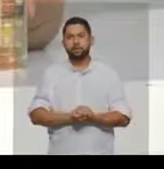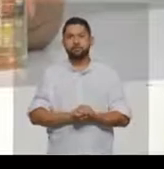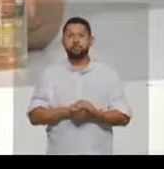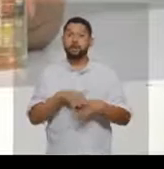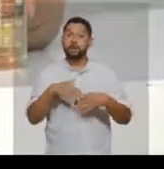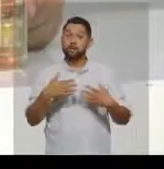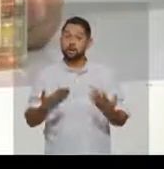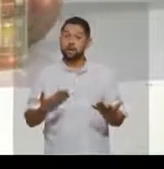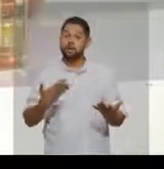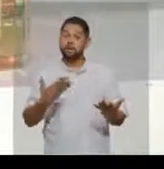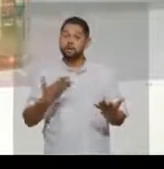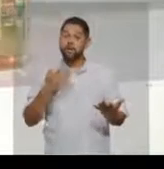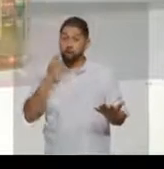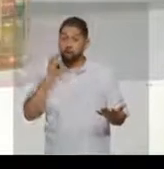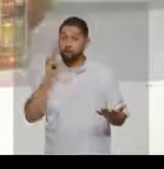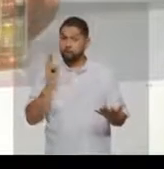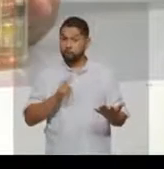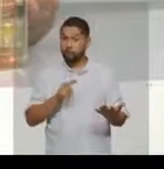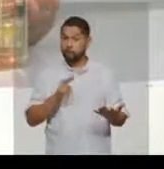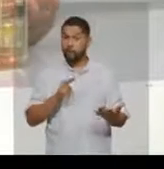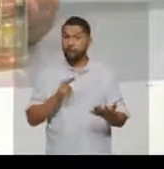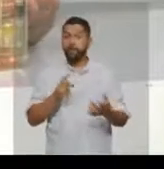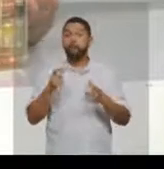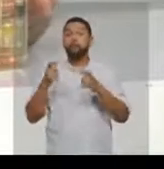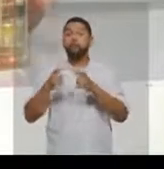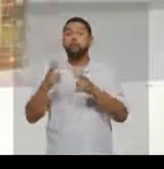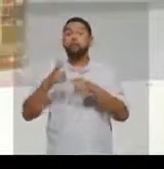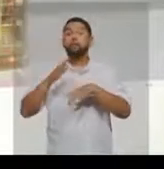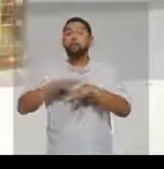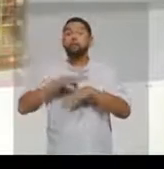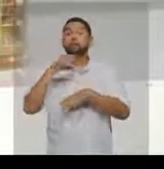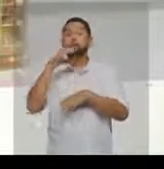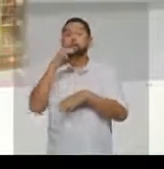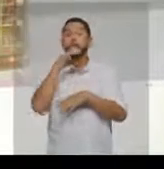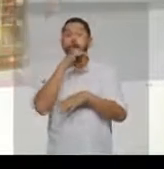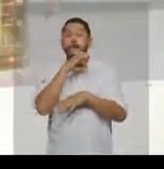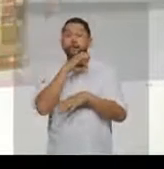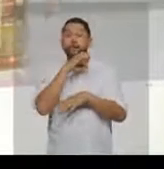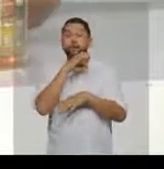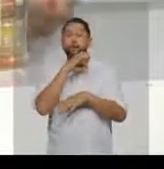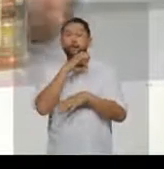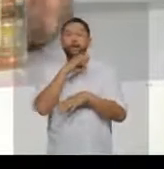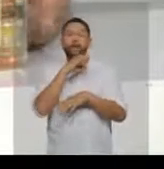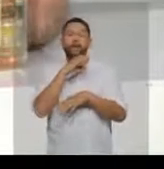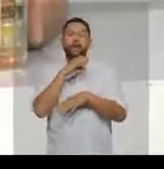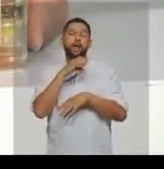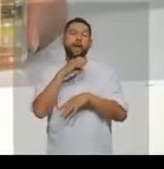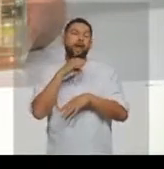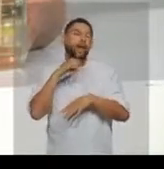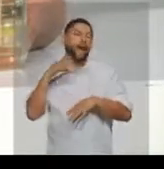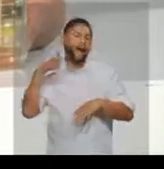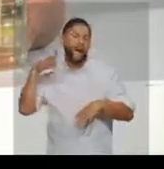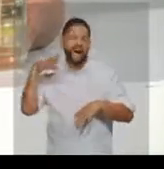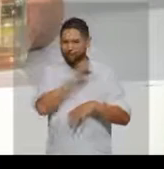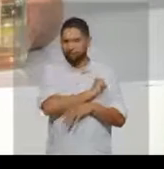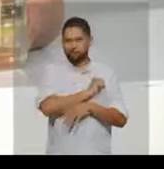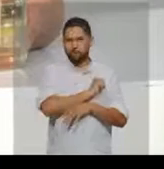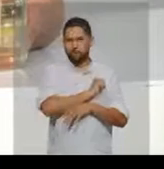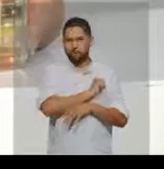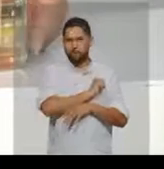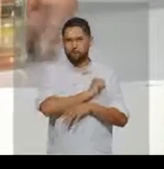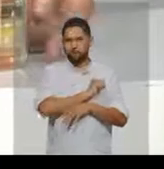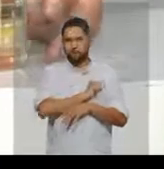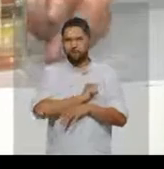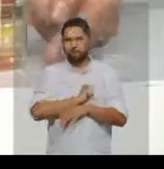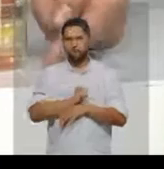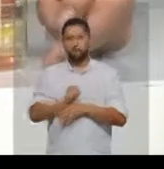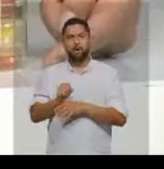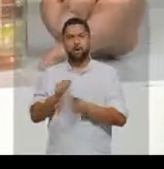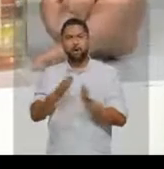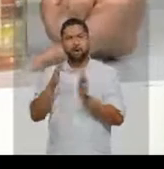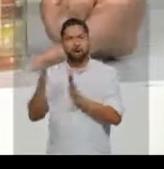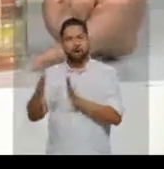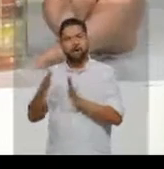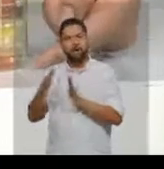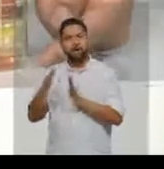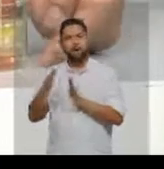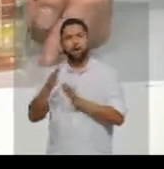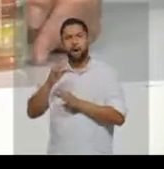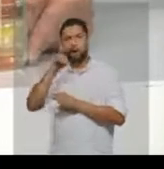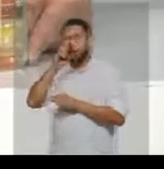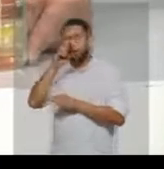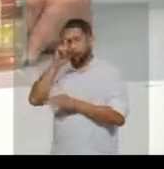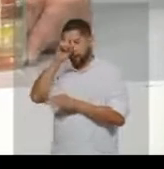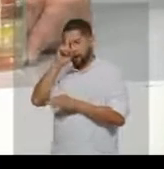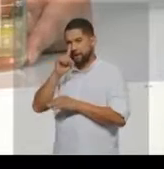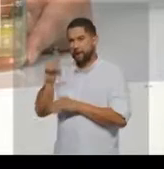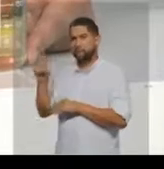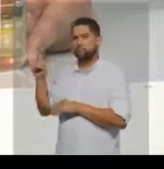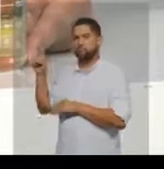essa reação sendo mais rápida do que essa. Então, olha só, essa já está praticamente finalizada. Os componentes